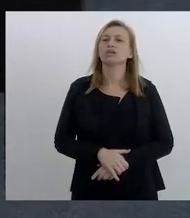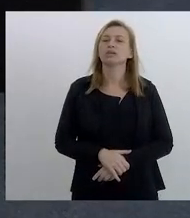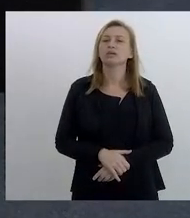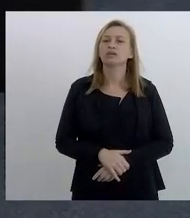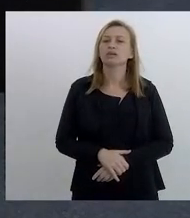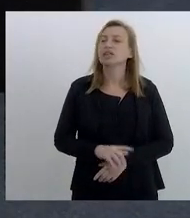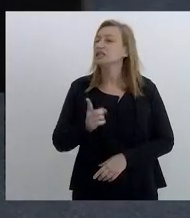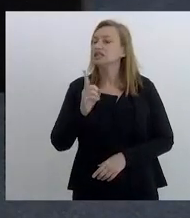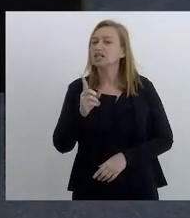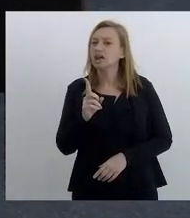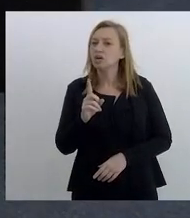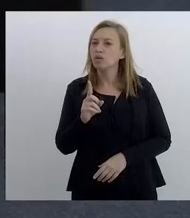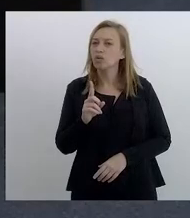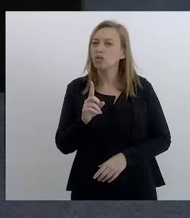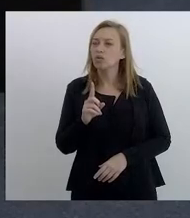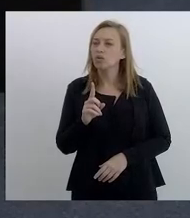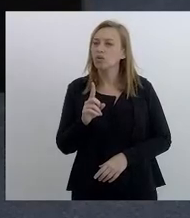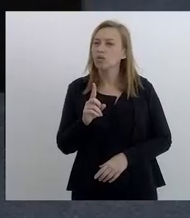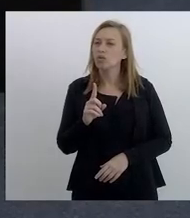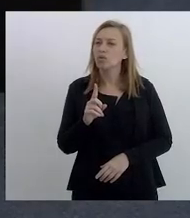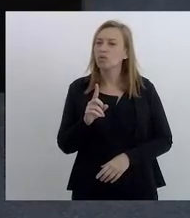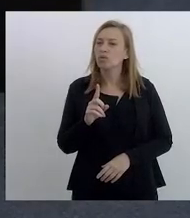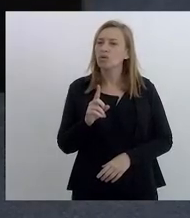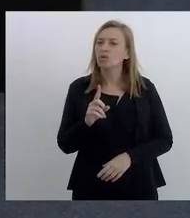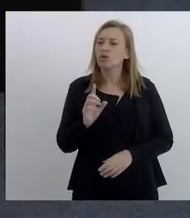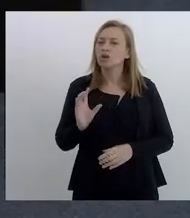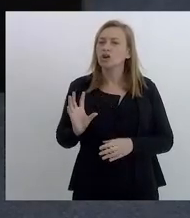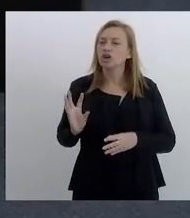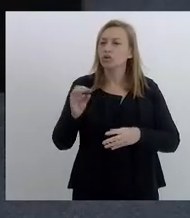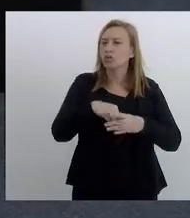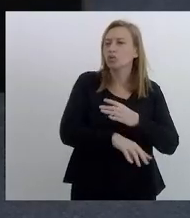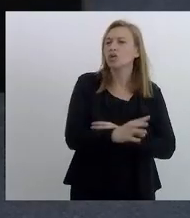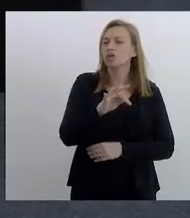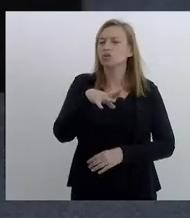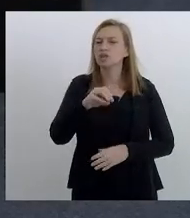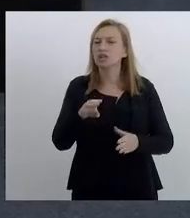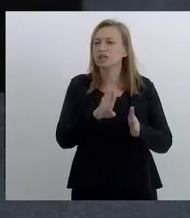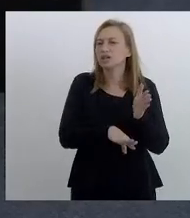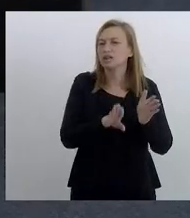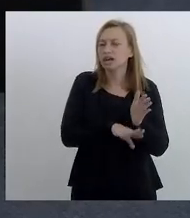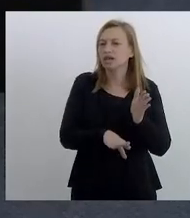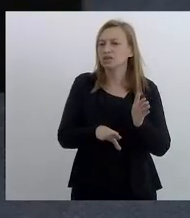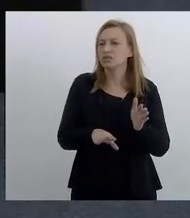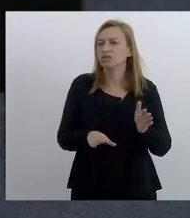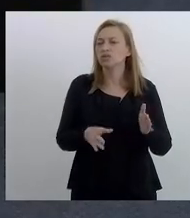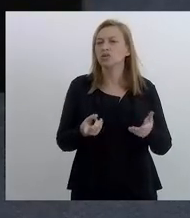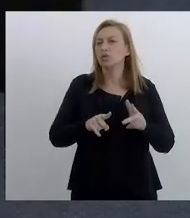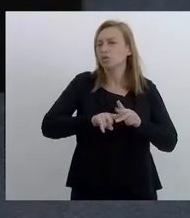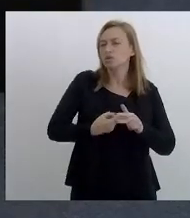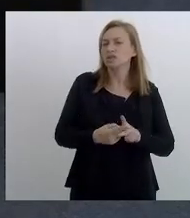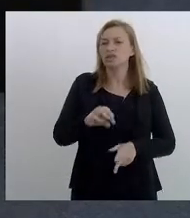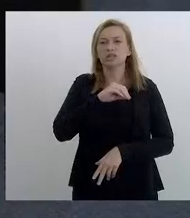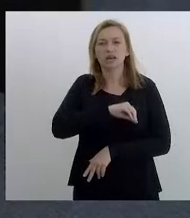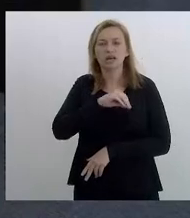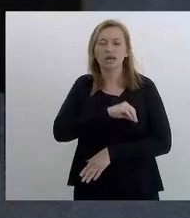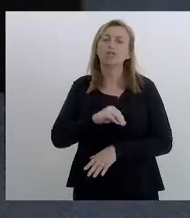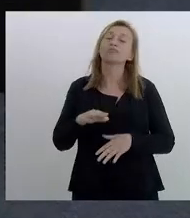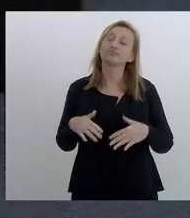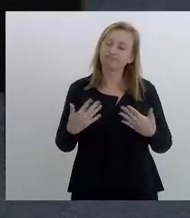é não computar no teto de gastos as recomposições salariais. Então, também tem